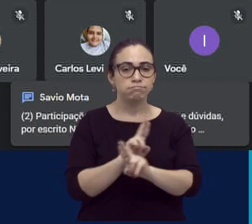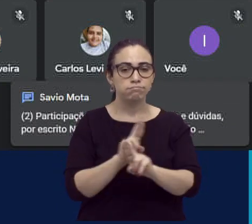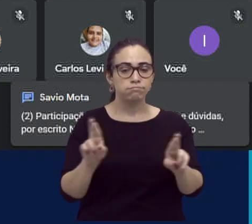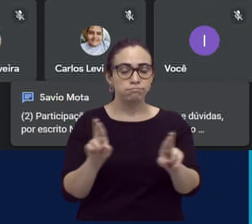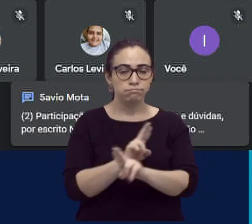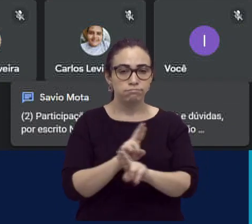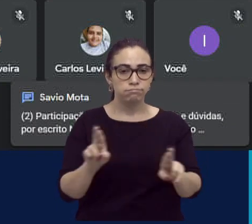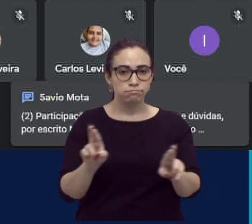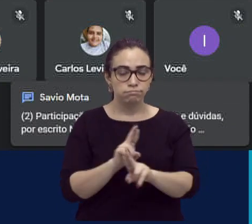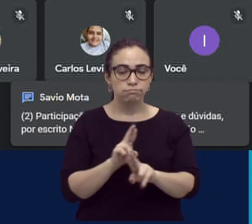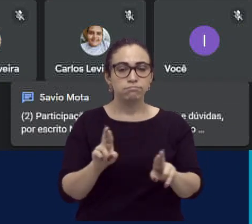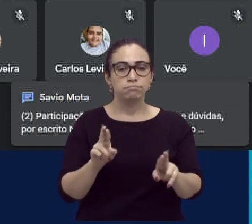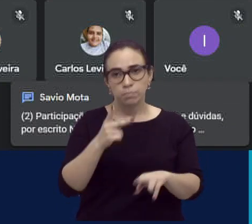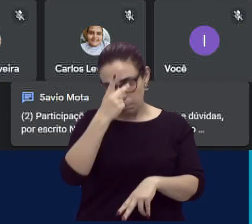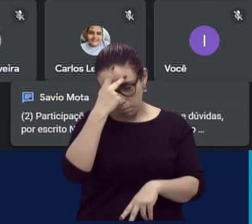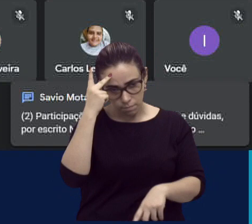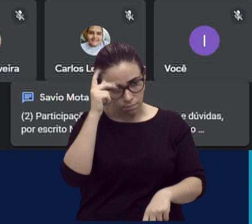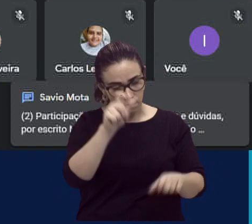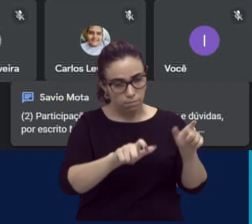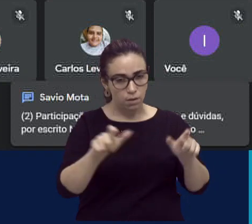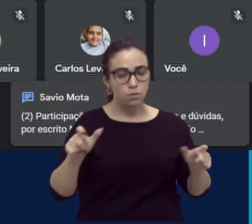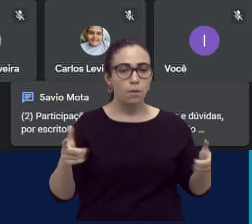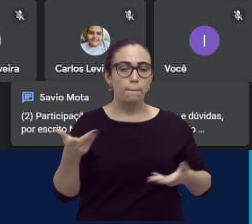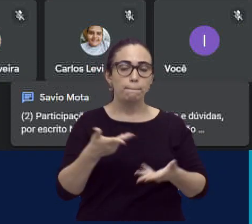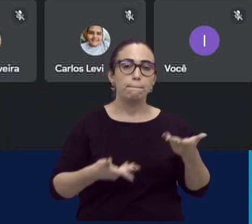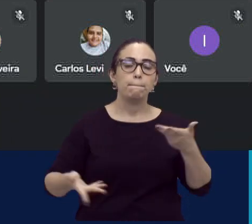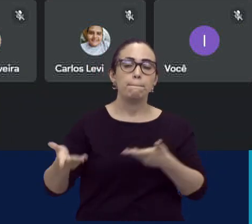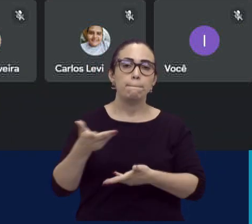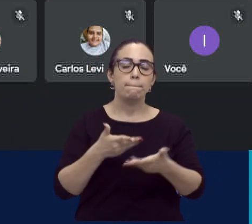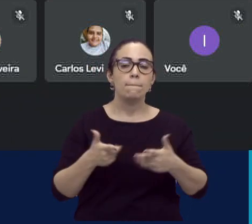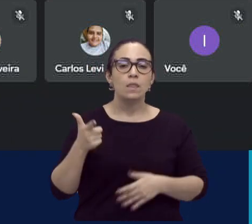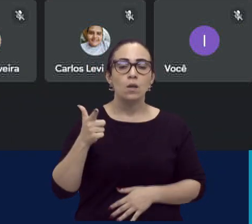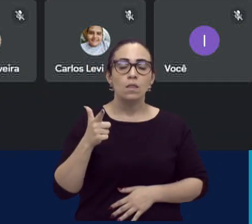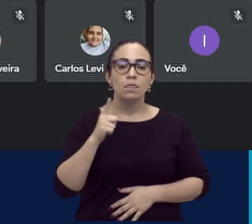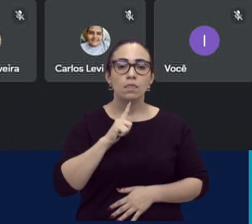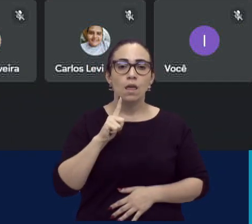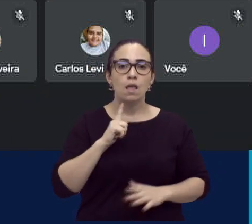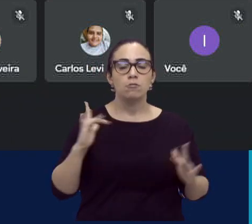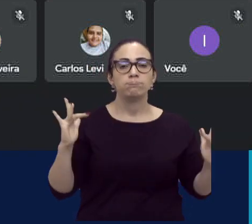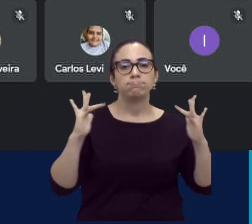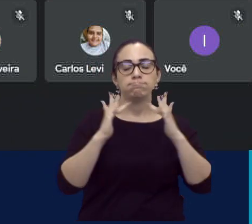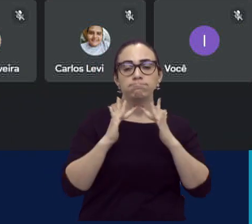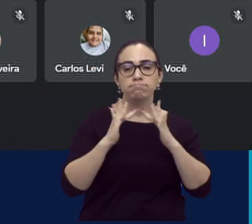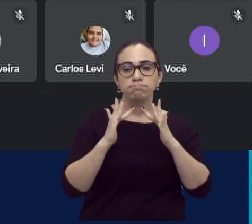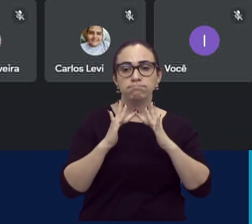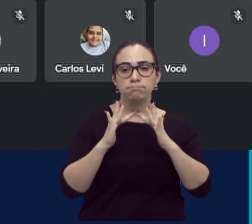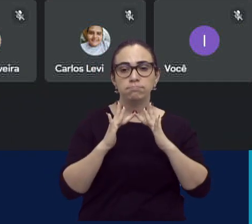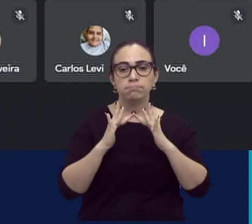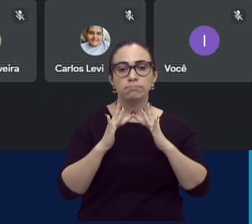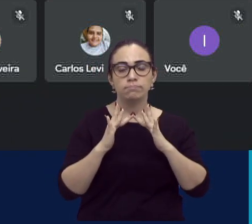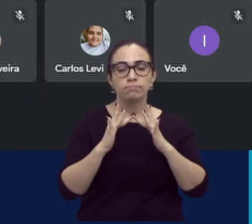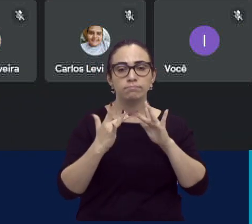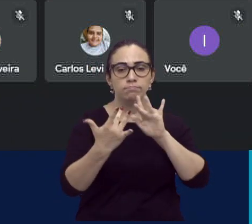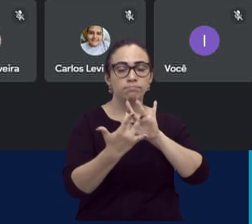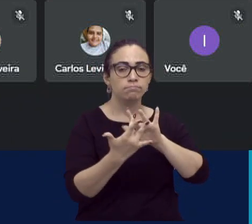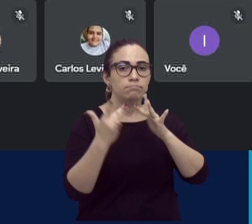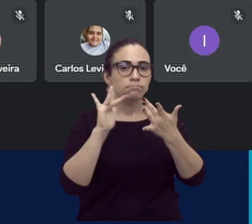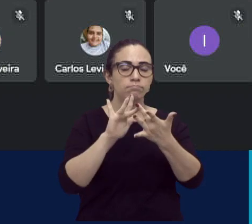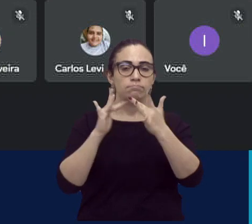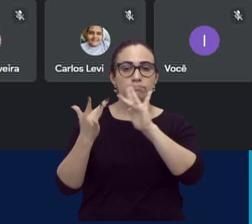com a outra pessoa, de modo que haja uma conexão. E